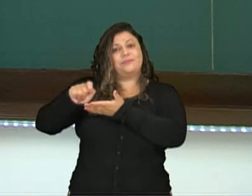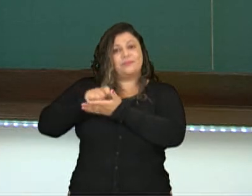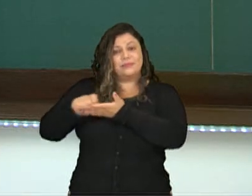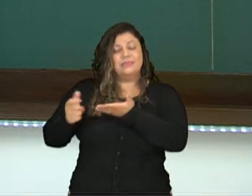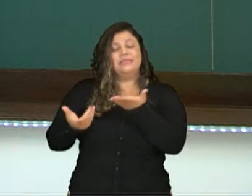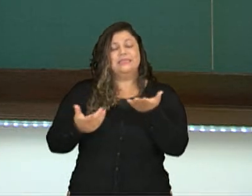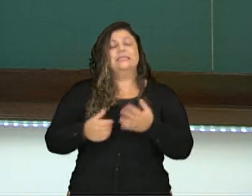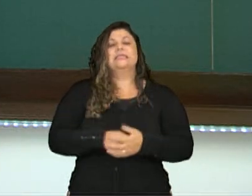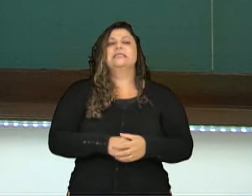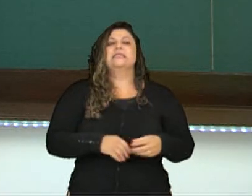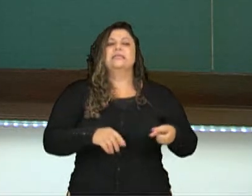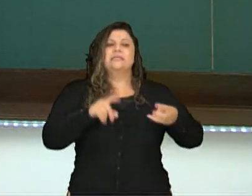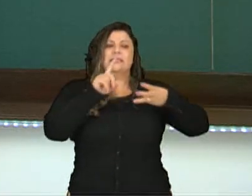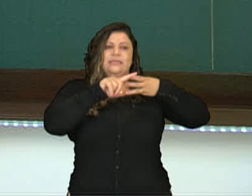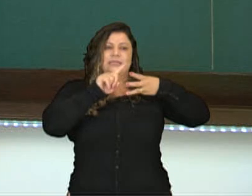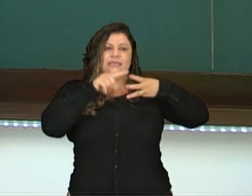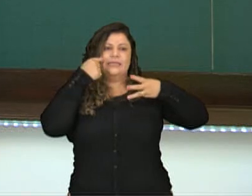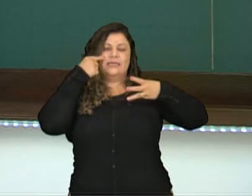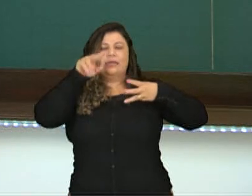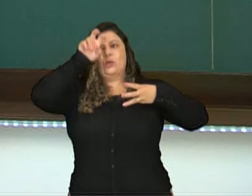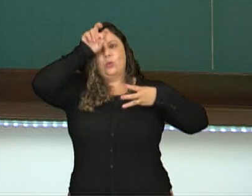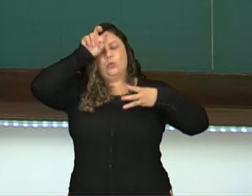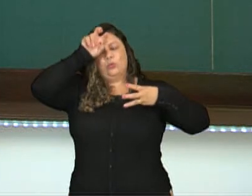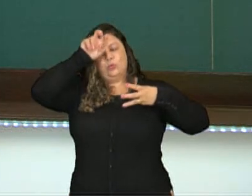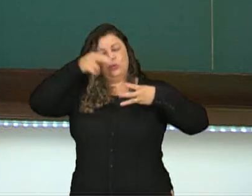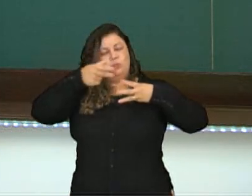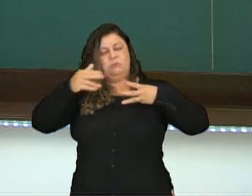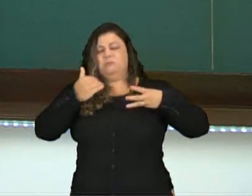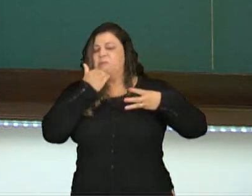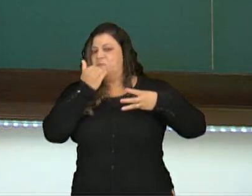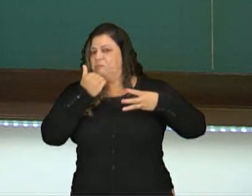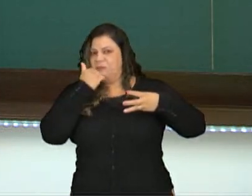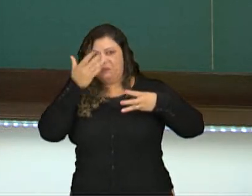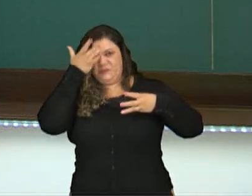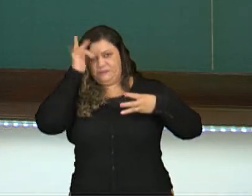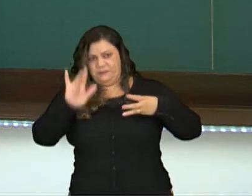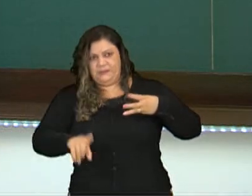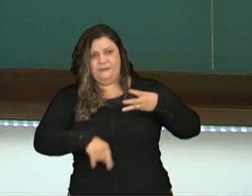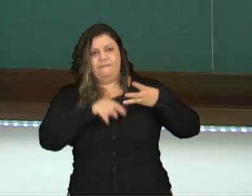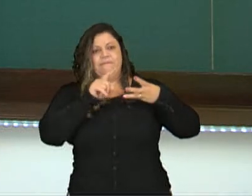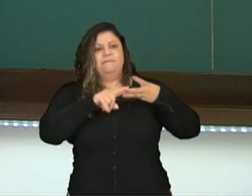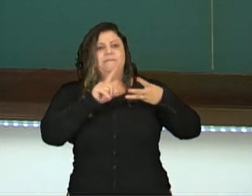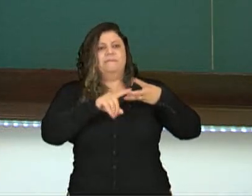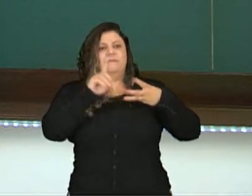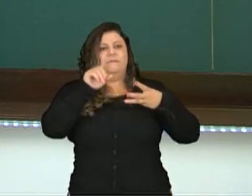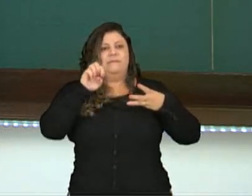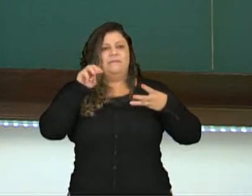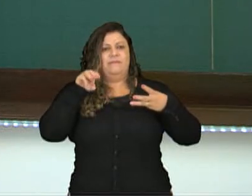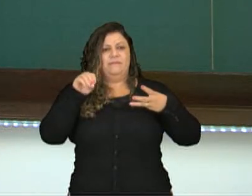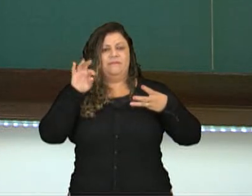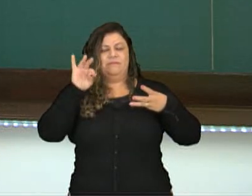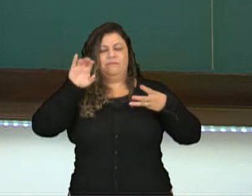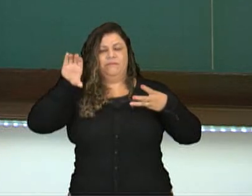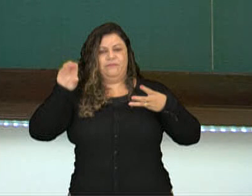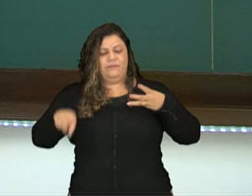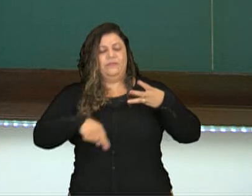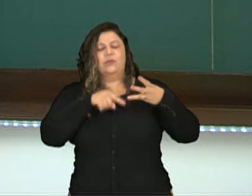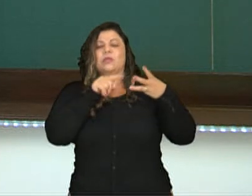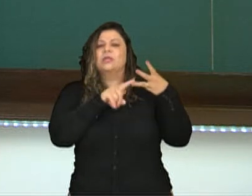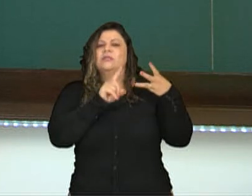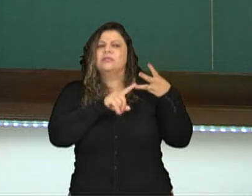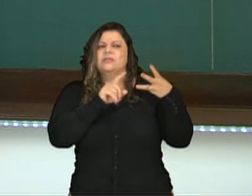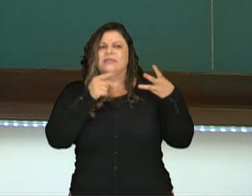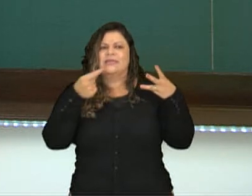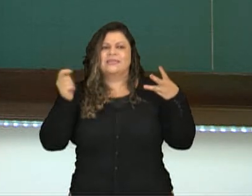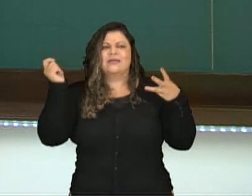Ela está escrita em hieróglifo egípcio, que ninguém conseguia decifrar, em egípcio demótico, e por último, que possibilitou